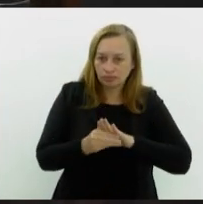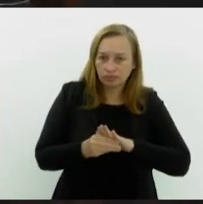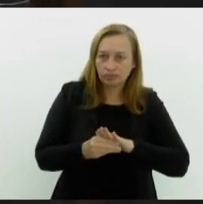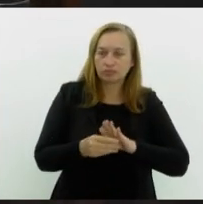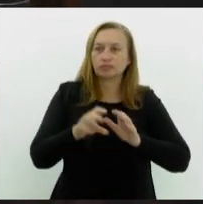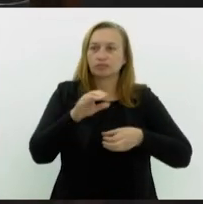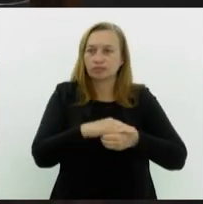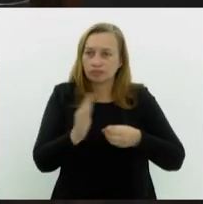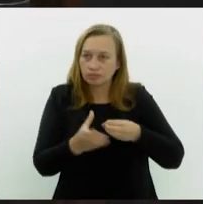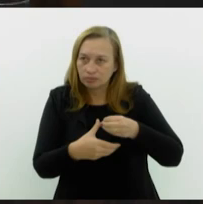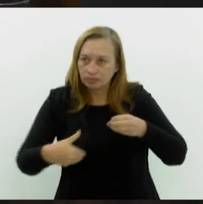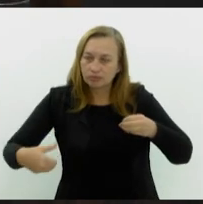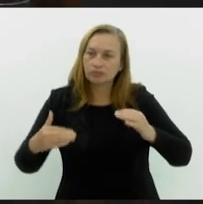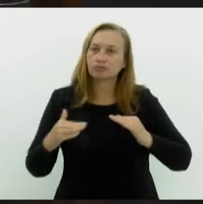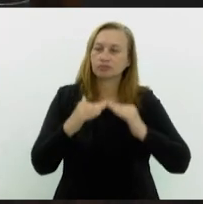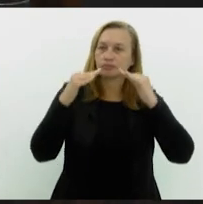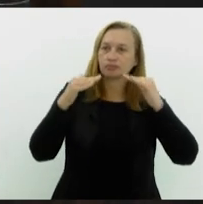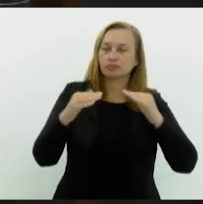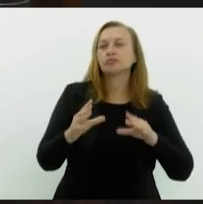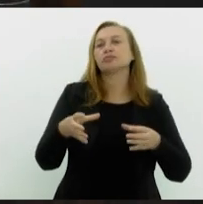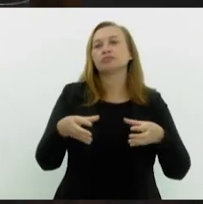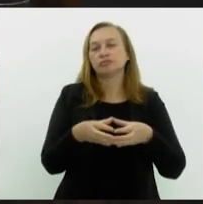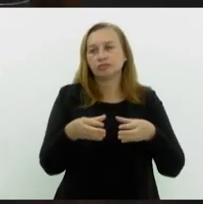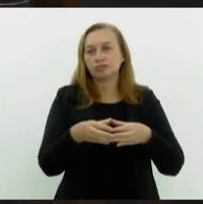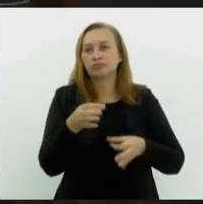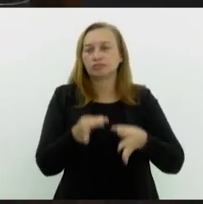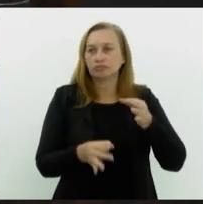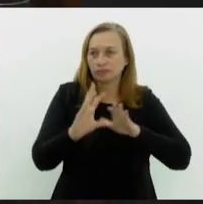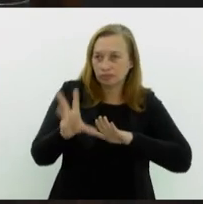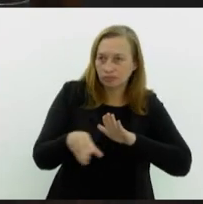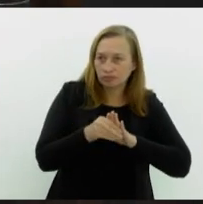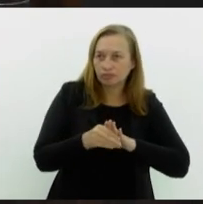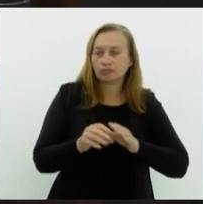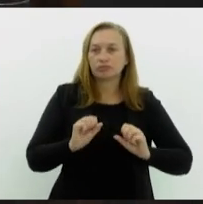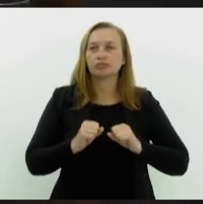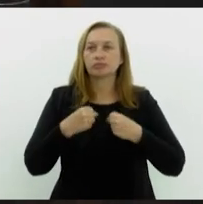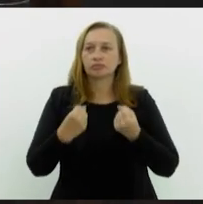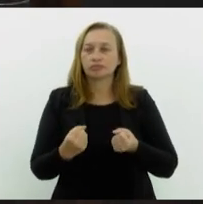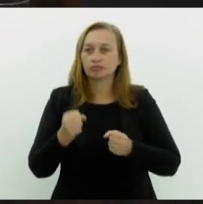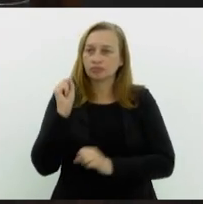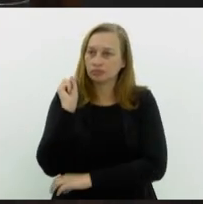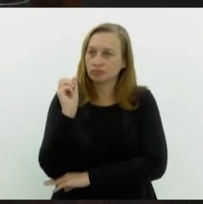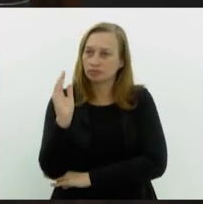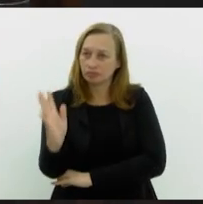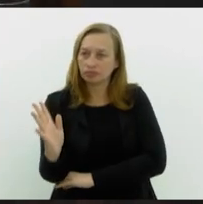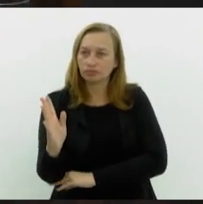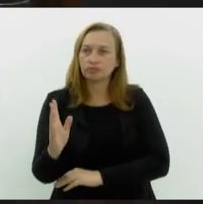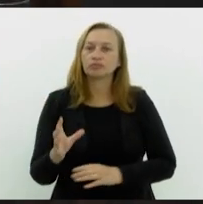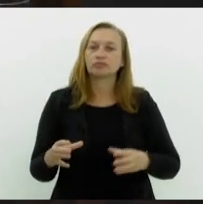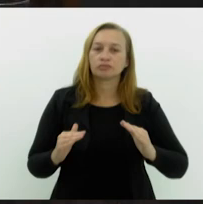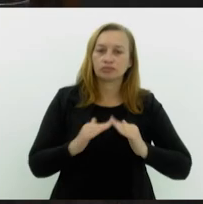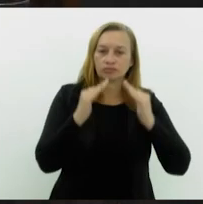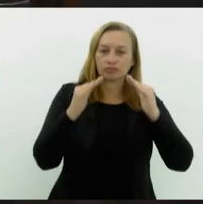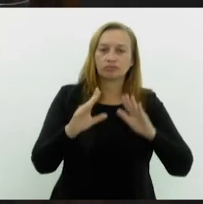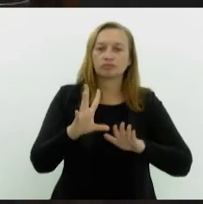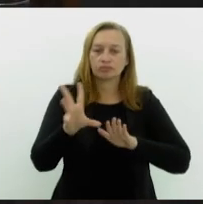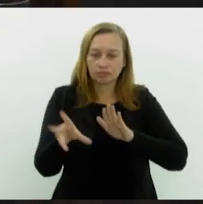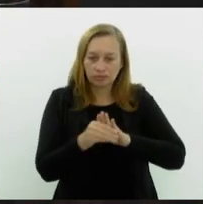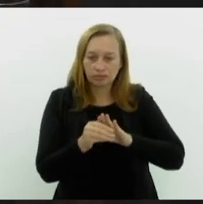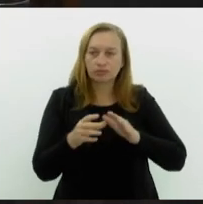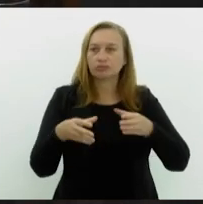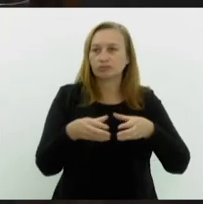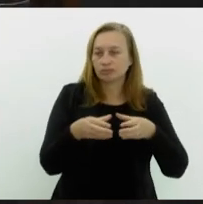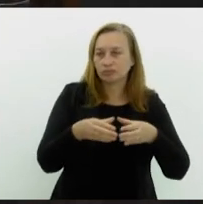Saneamento Ambiental favorável, com a emenda da Comissão de Constituição e Justiça. Defesa do Meio Ambiente favorável, com a emenda da Comissão de Constituição e Justiça. De